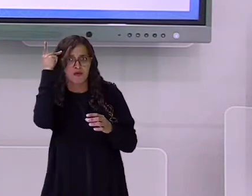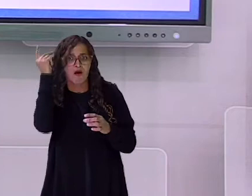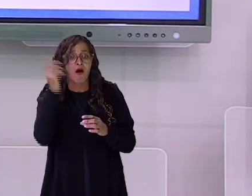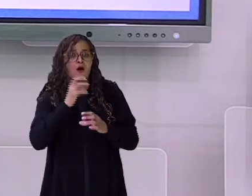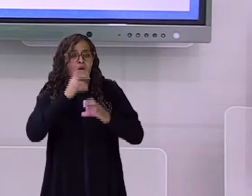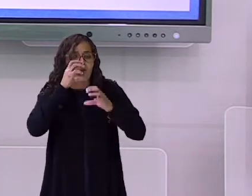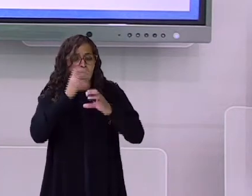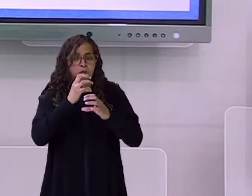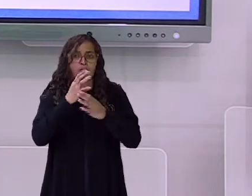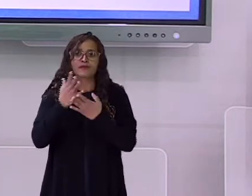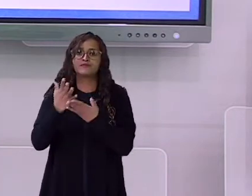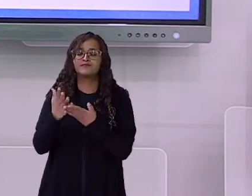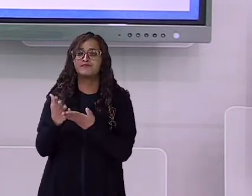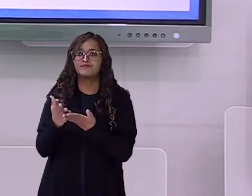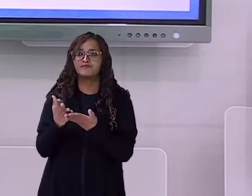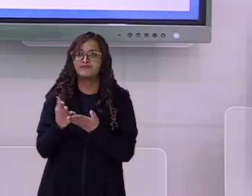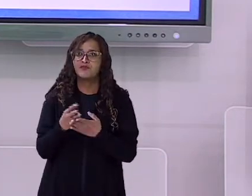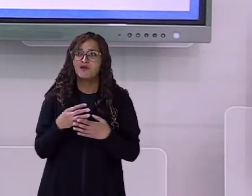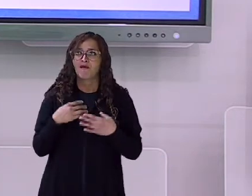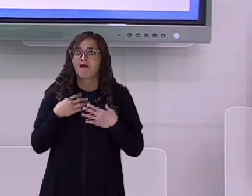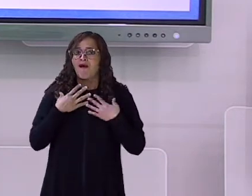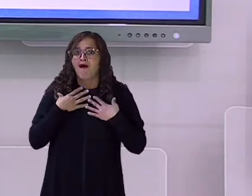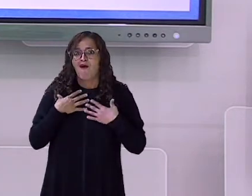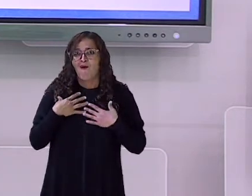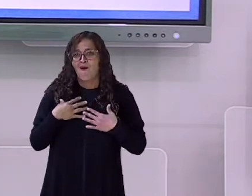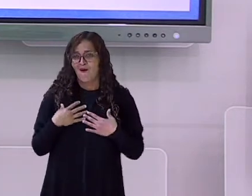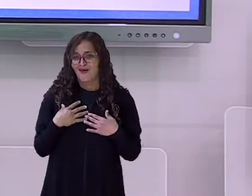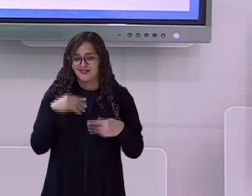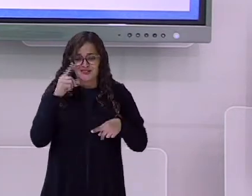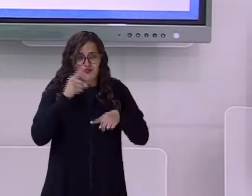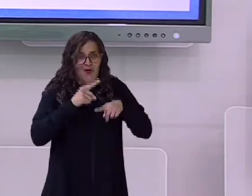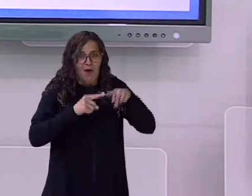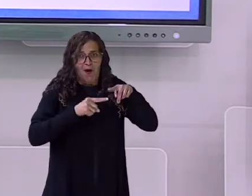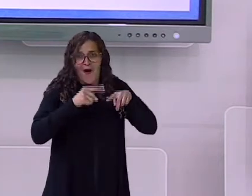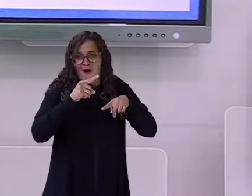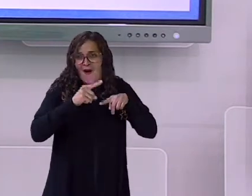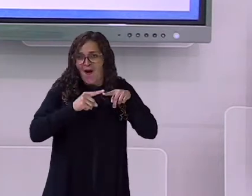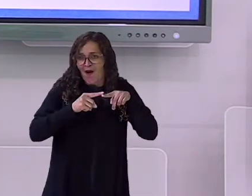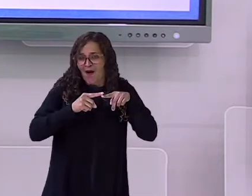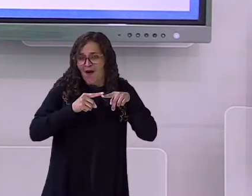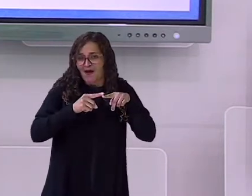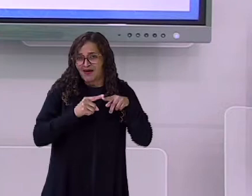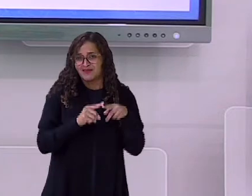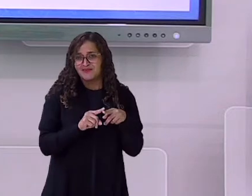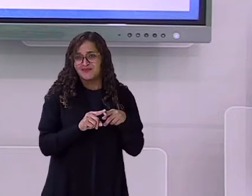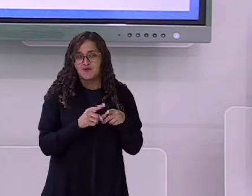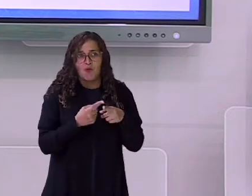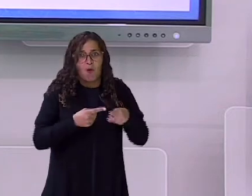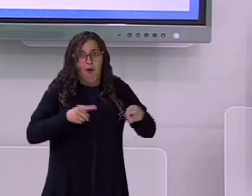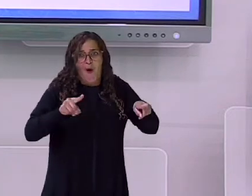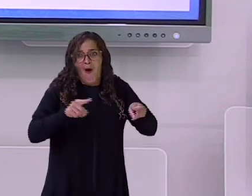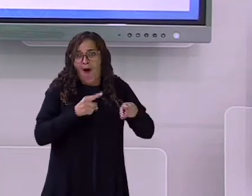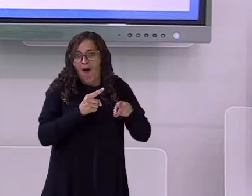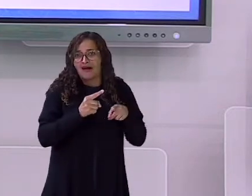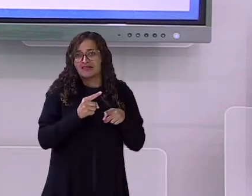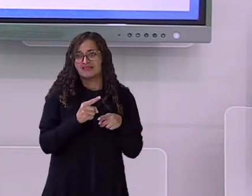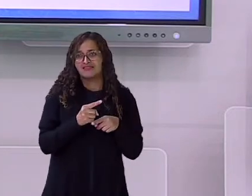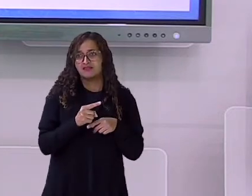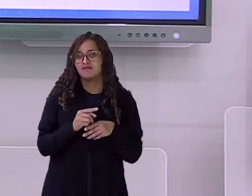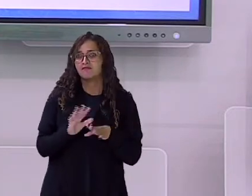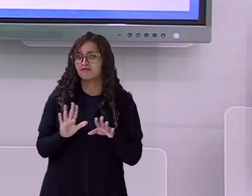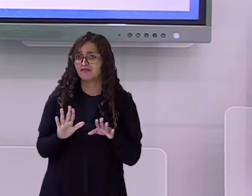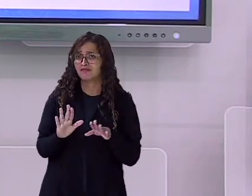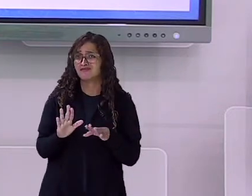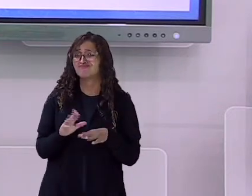instrumentista. Então, eu me senti o melhor instrumentista da parada tocando apito lá em casa. Quem não gostou foi a esposa,